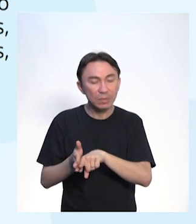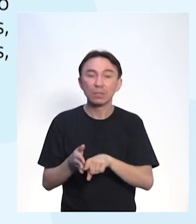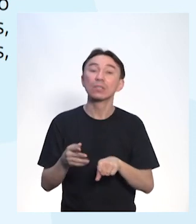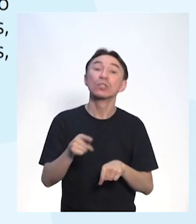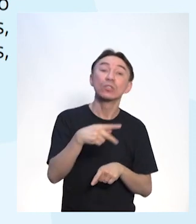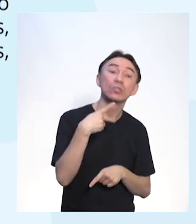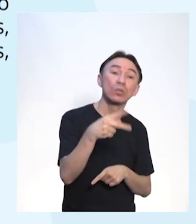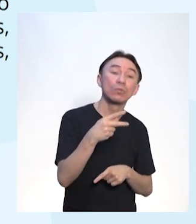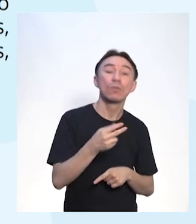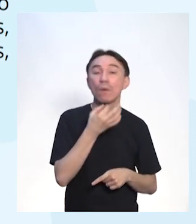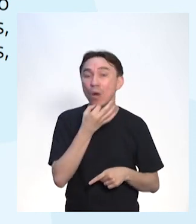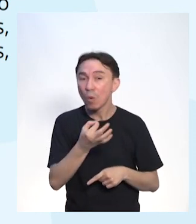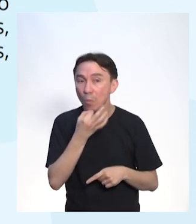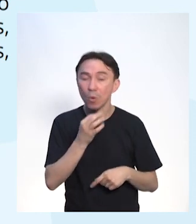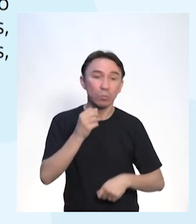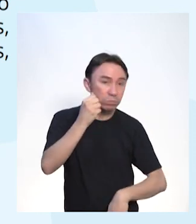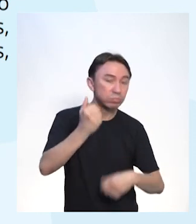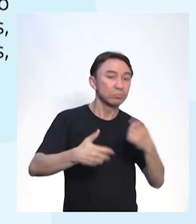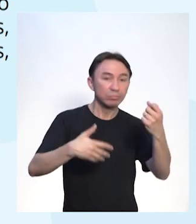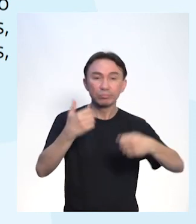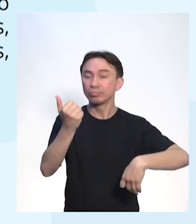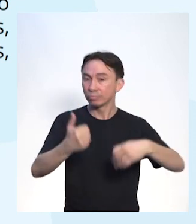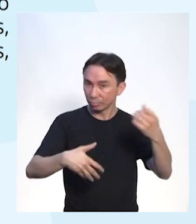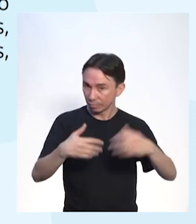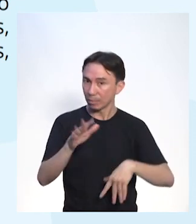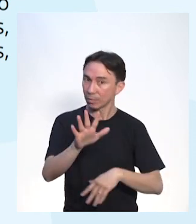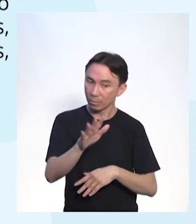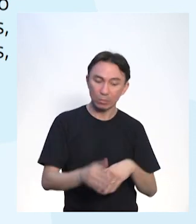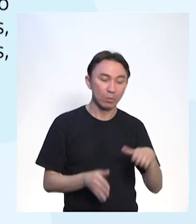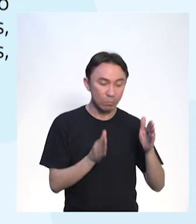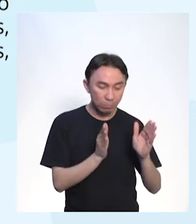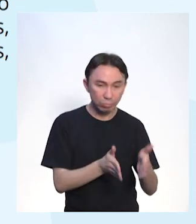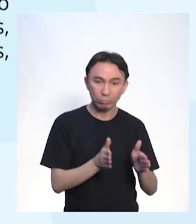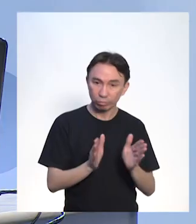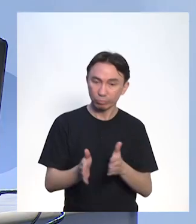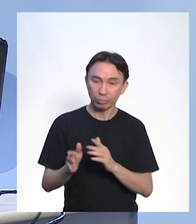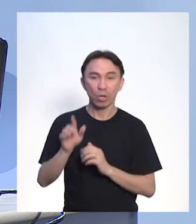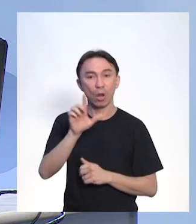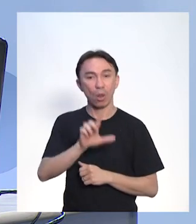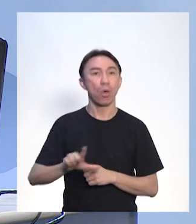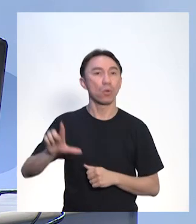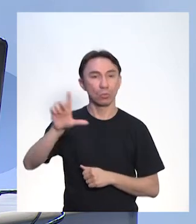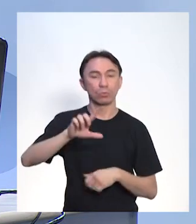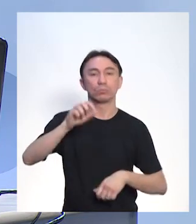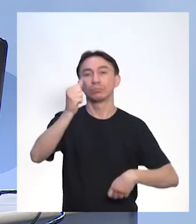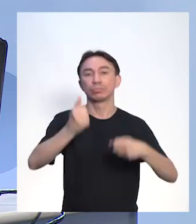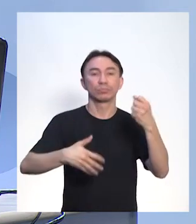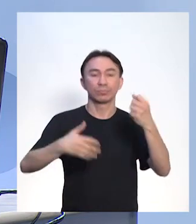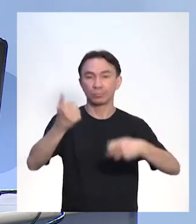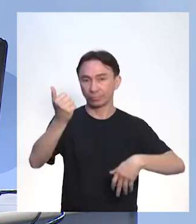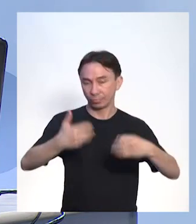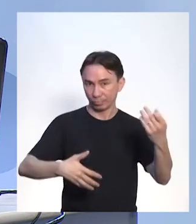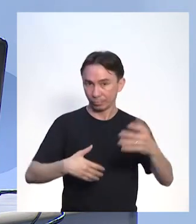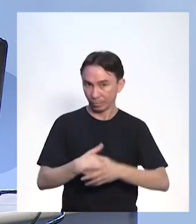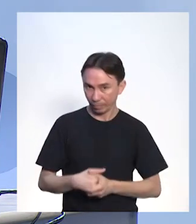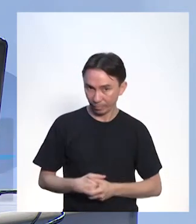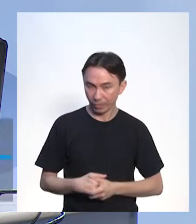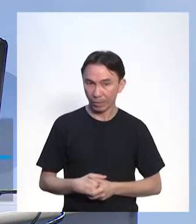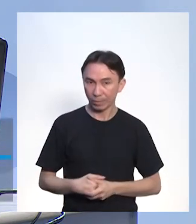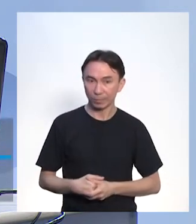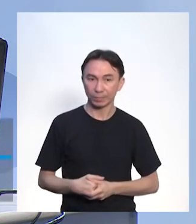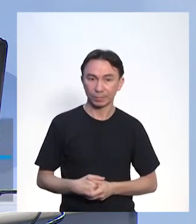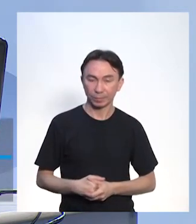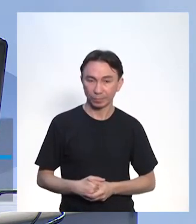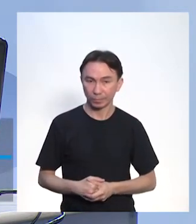argumentos, organizando-os em sequência lógica. Então, olha só, o título da aula é How can you tell if a text